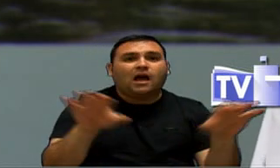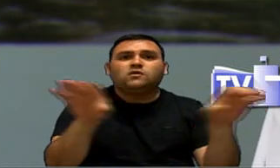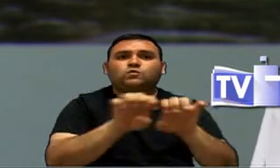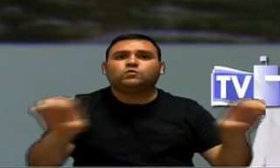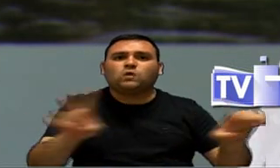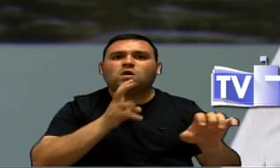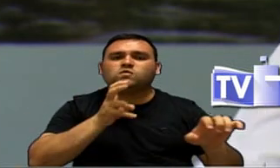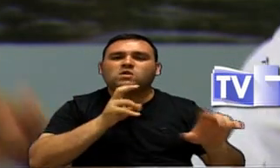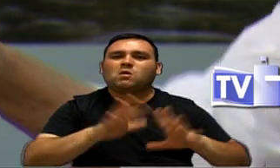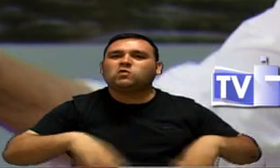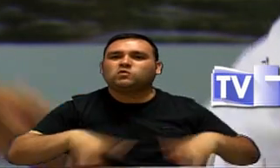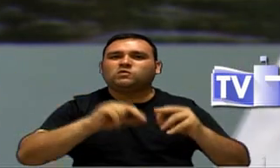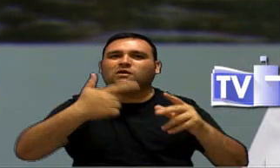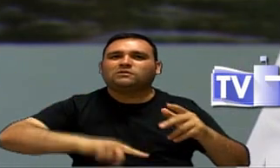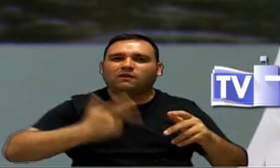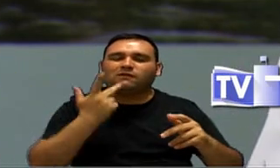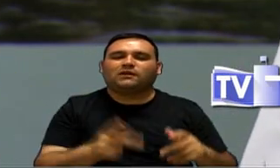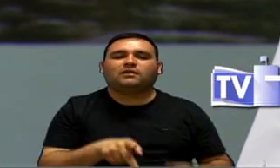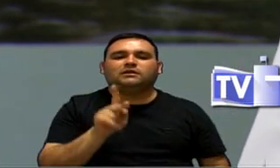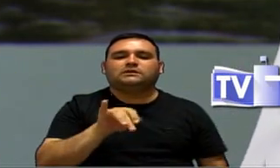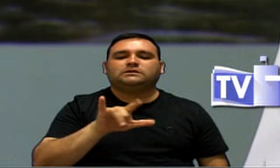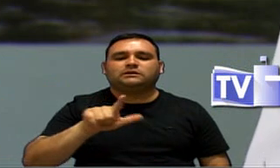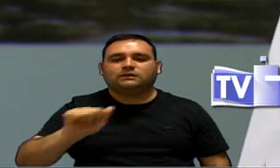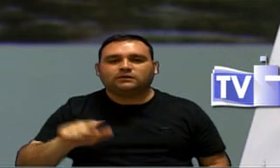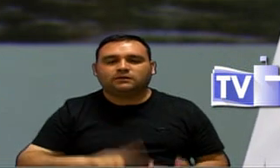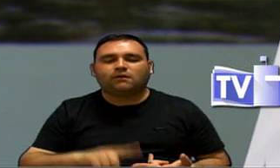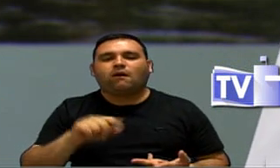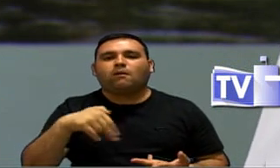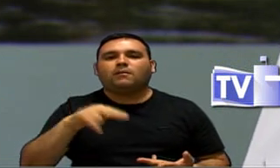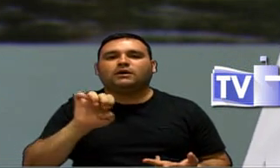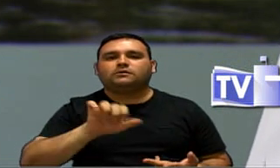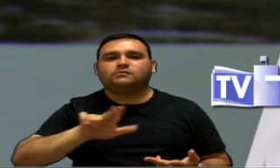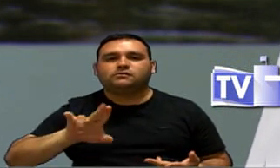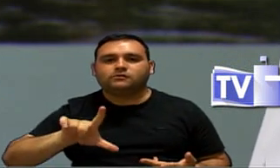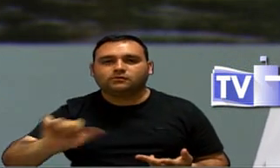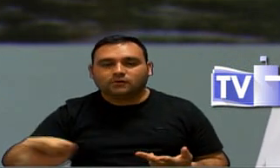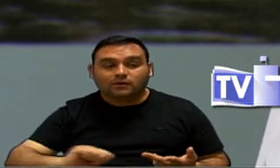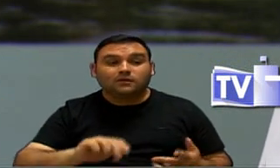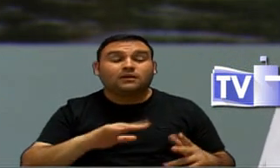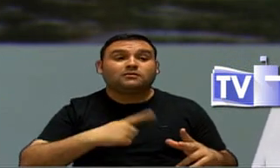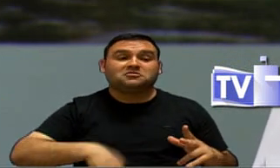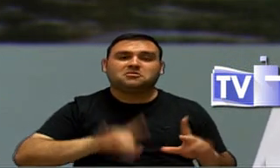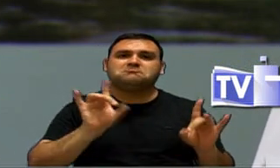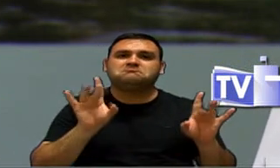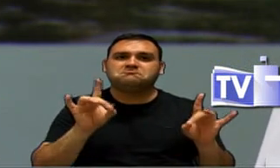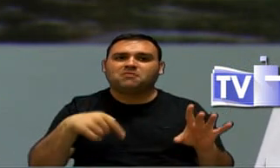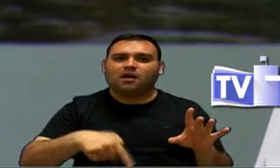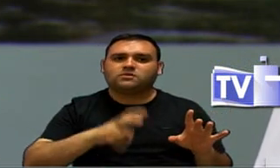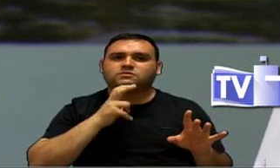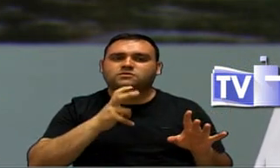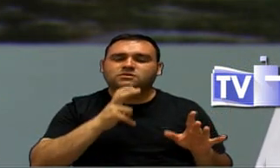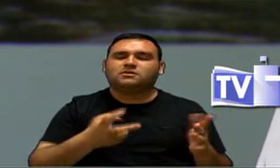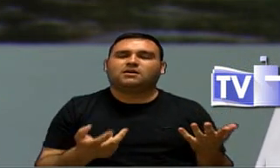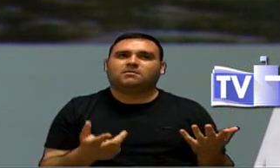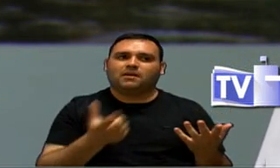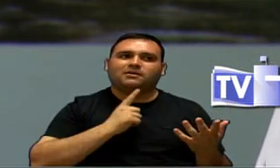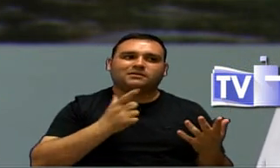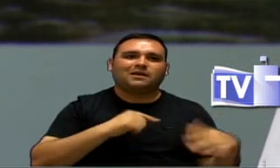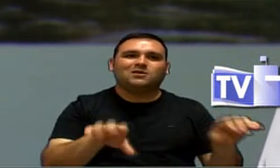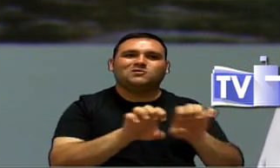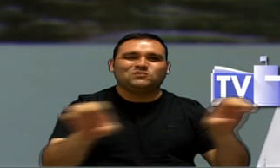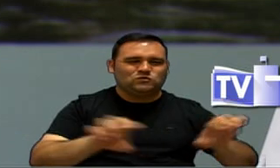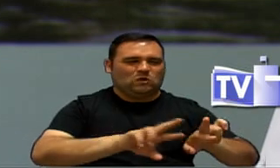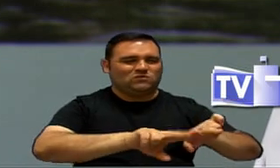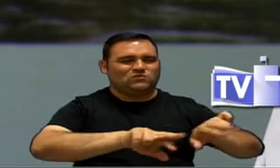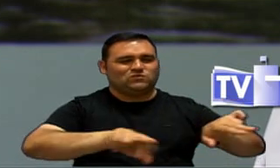em Sorocaba, foi reafirmado aqui pela Keila, pela Manuela, e a pura verdade, somos privilegiados em Sorocaba pelas estruturas